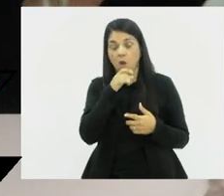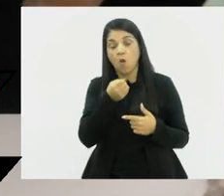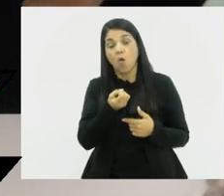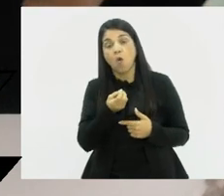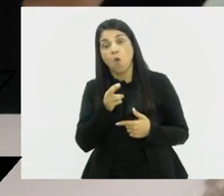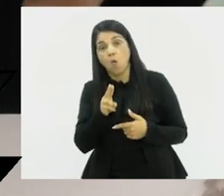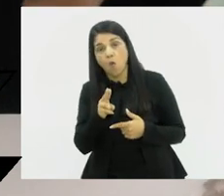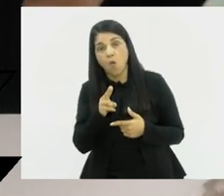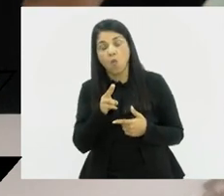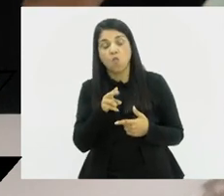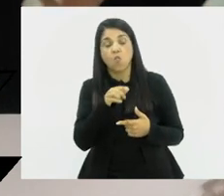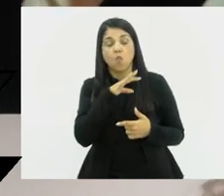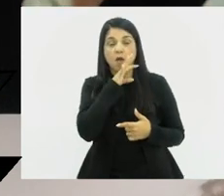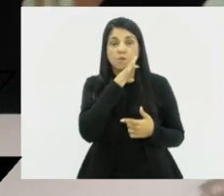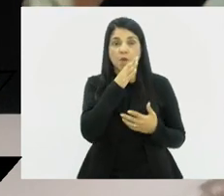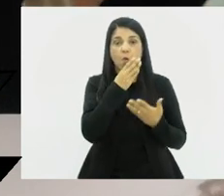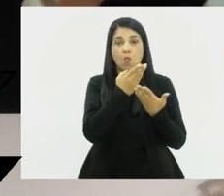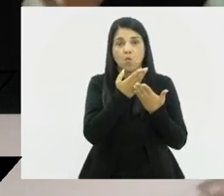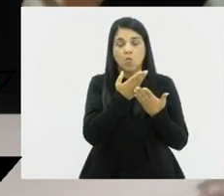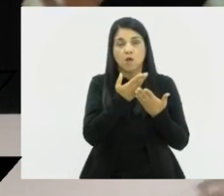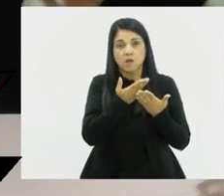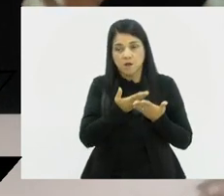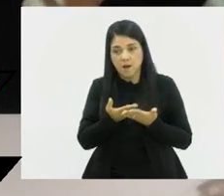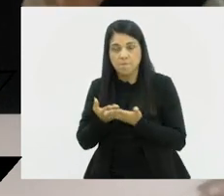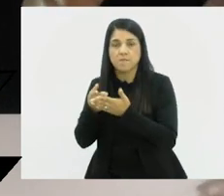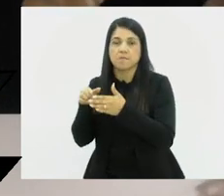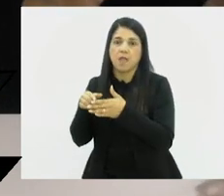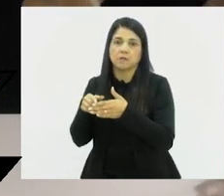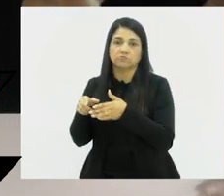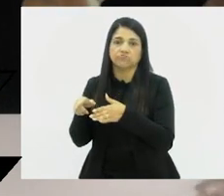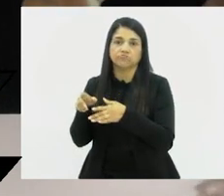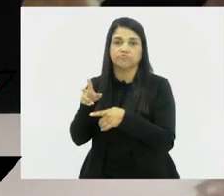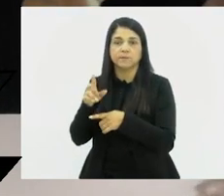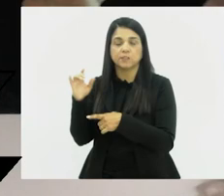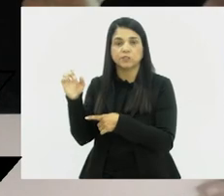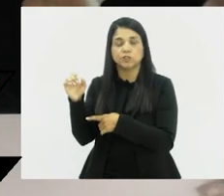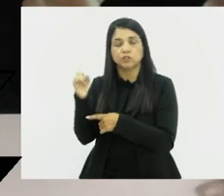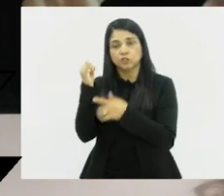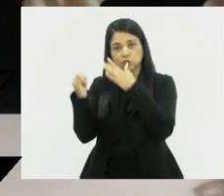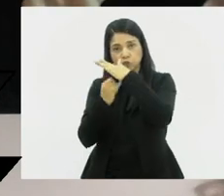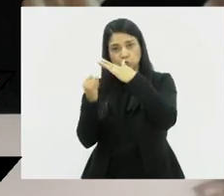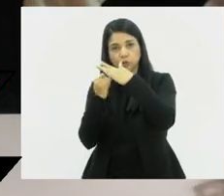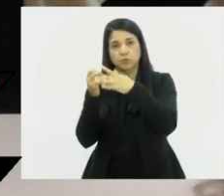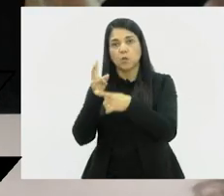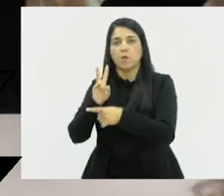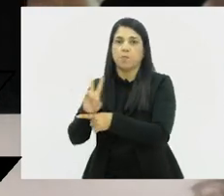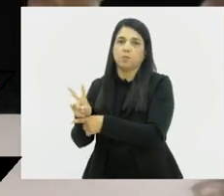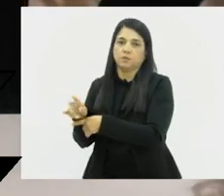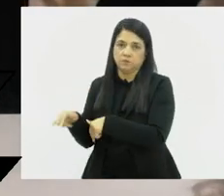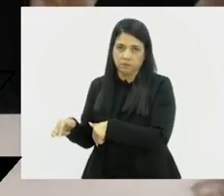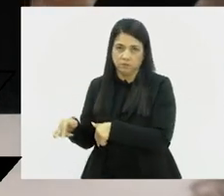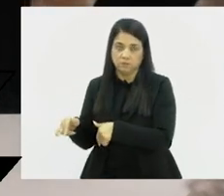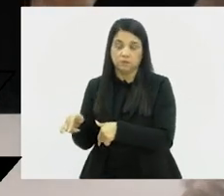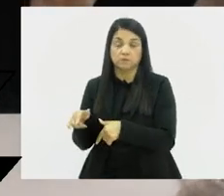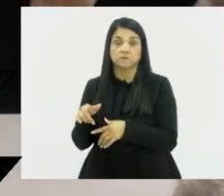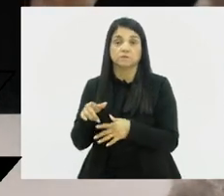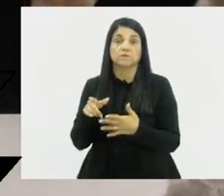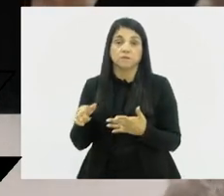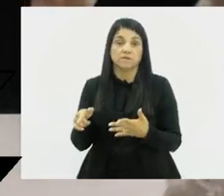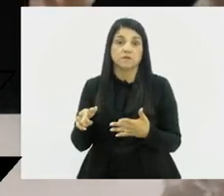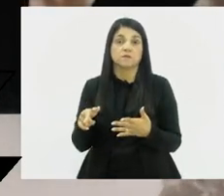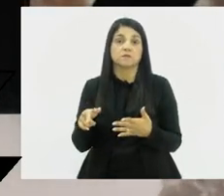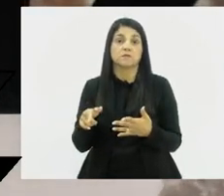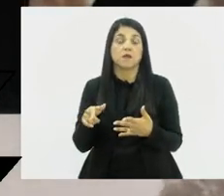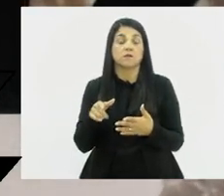alguma instituição de proteção. E fica o registro, né, da ausência do poder municipal até